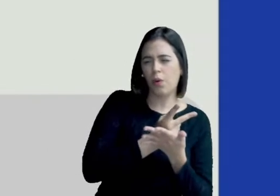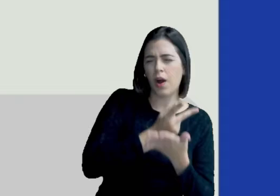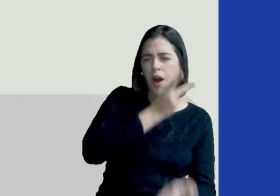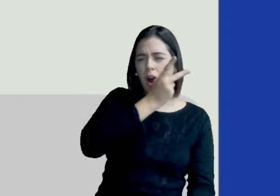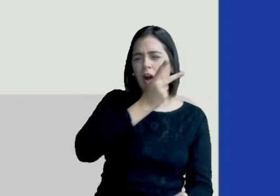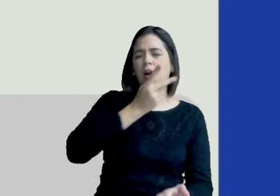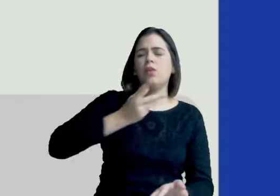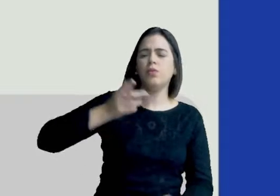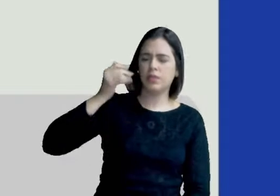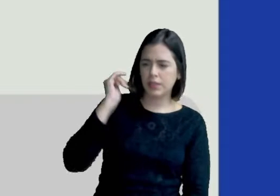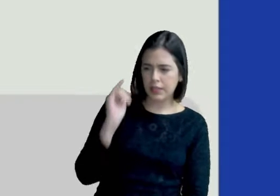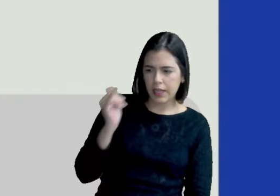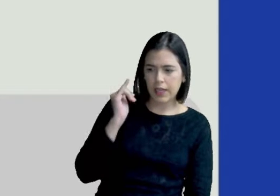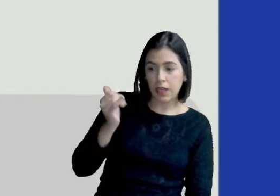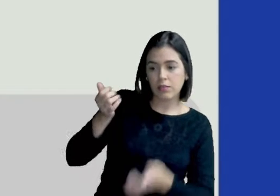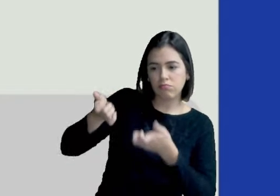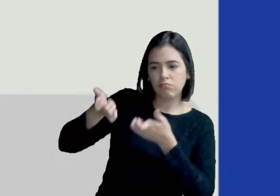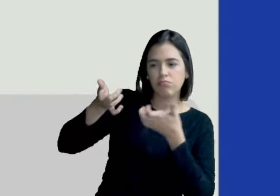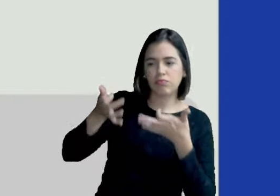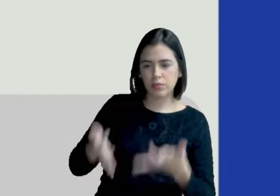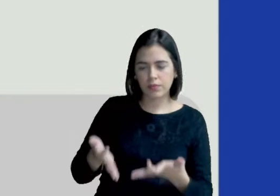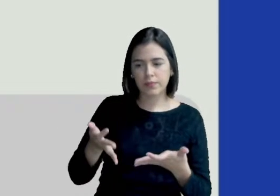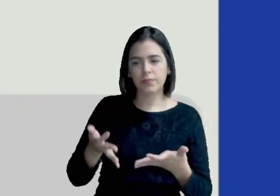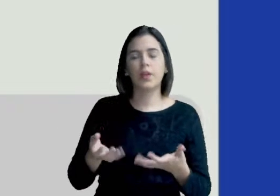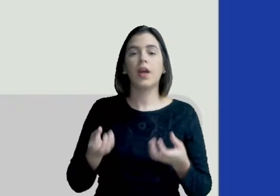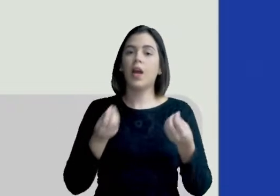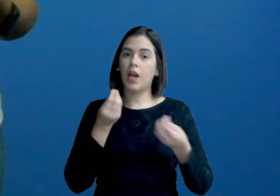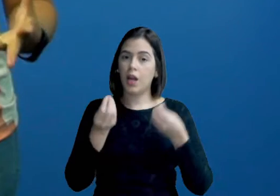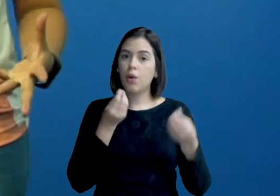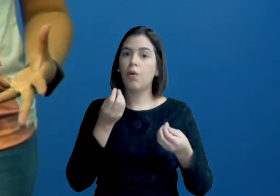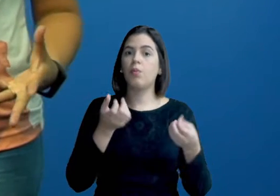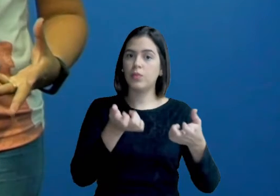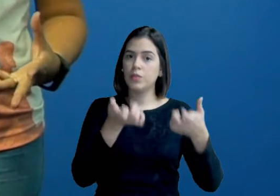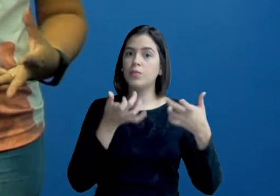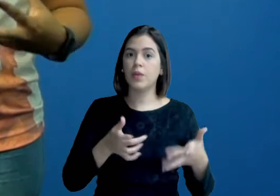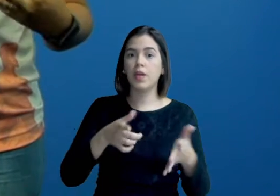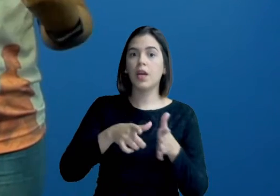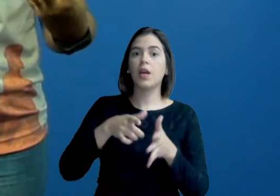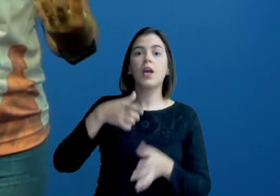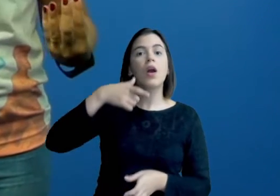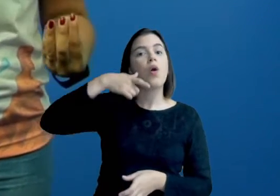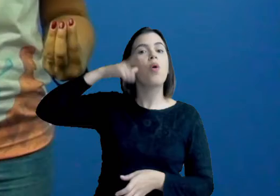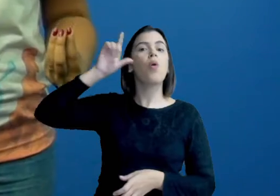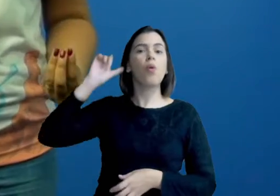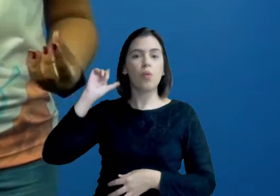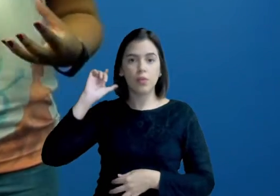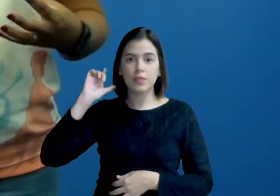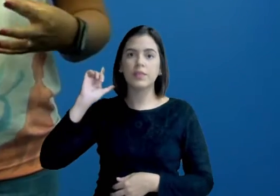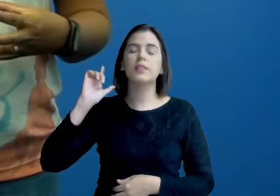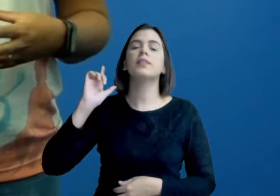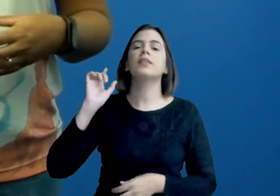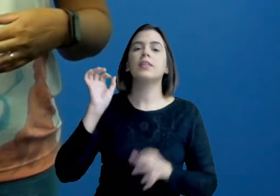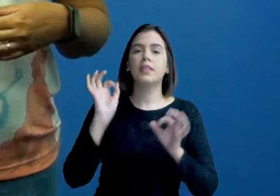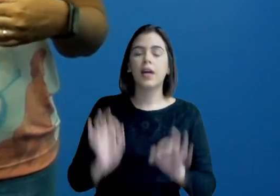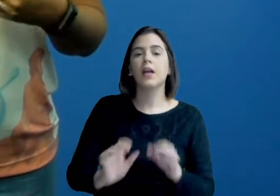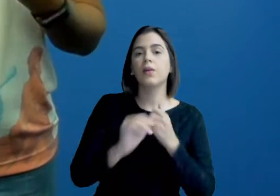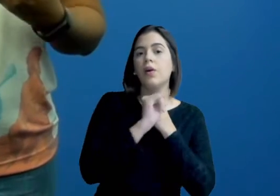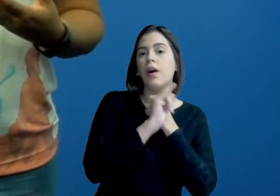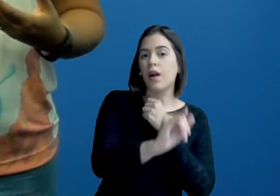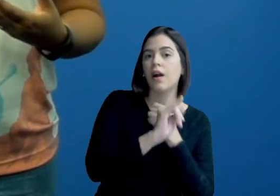al propio tiempo que se juzga lo expresado. É aquilo que eu falei ontem. A crônica, ela